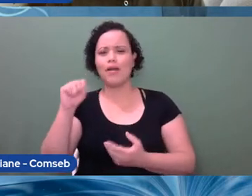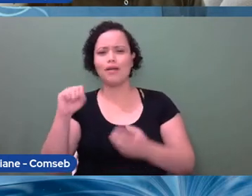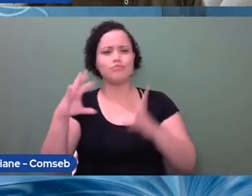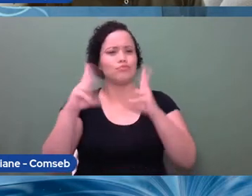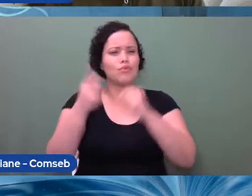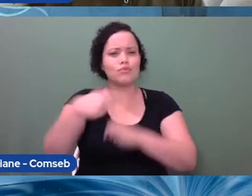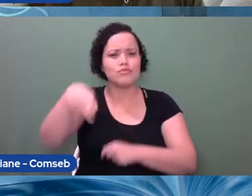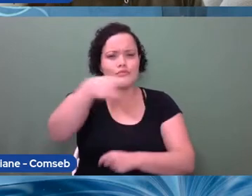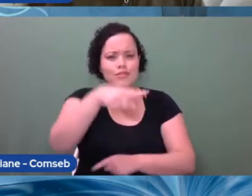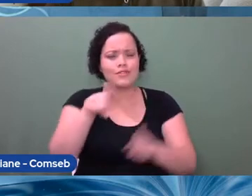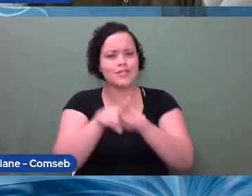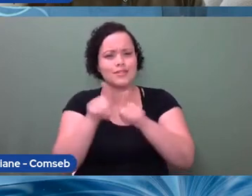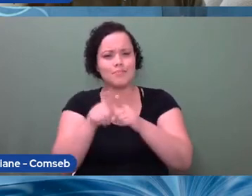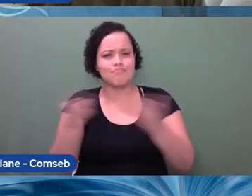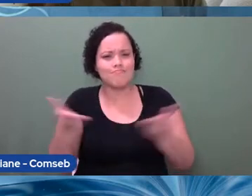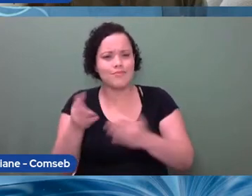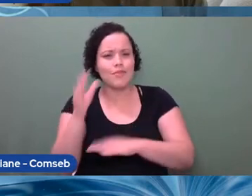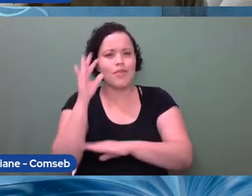público em geral.